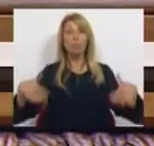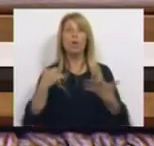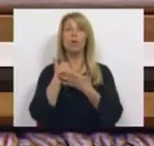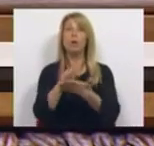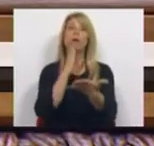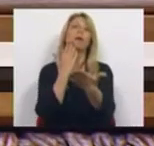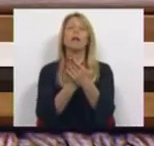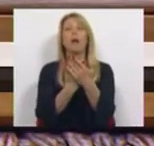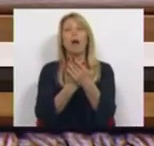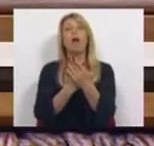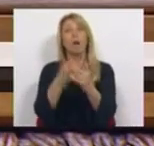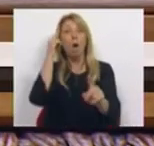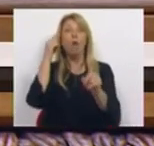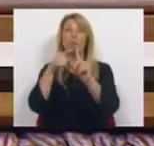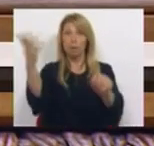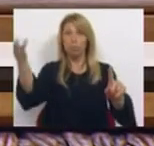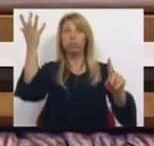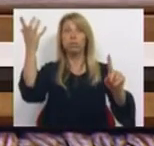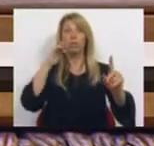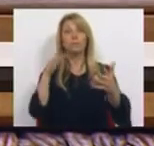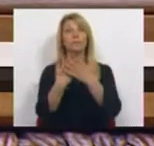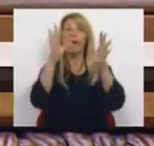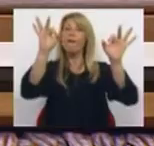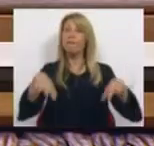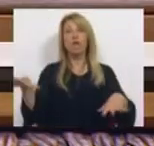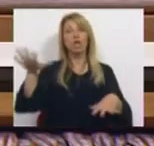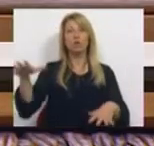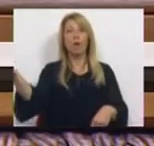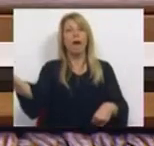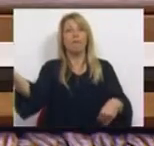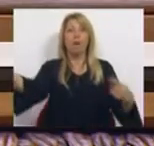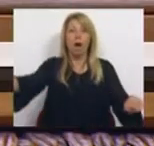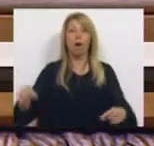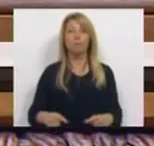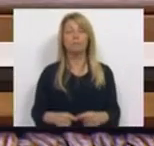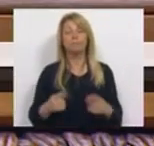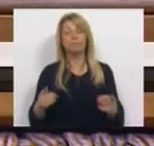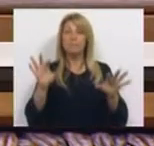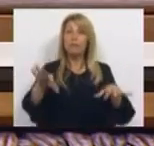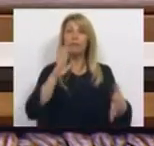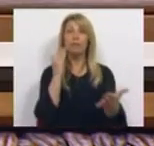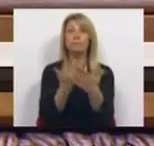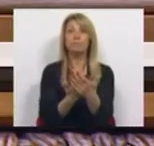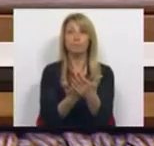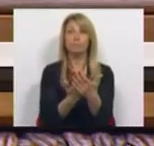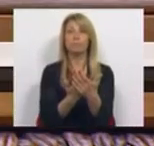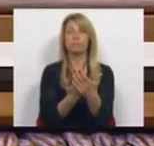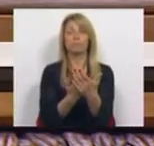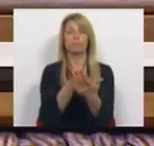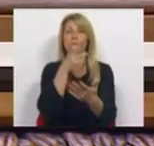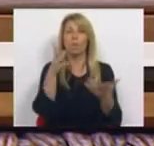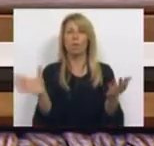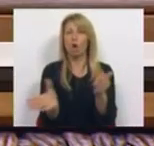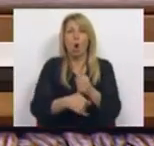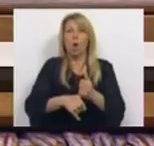para este nobre propósito, caminhar no sentido de acabar com os paraísos fiscais, caminhar no sentido de acabar com esta monstruosa